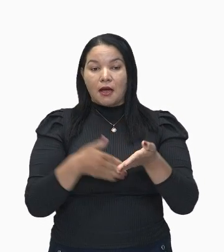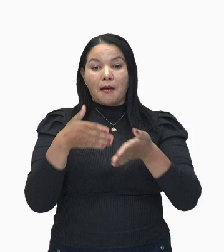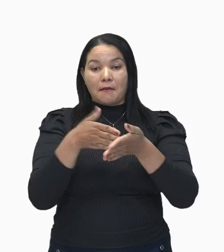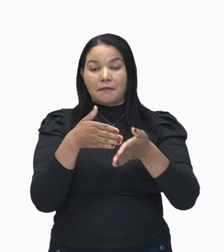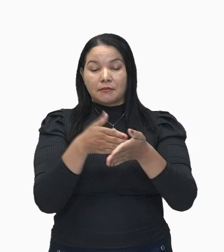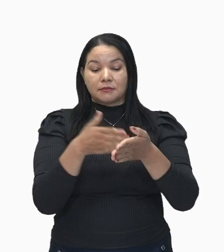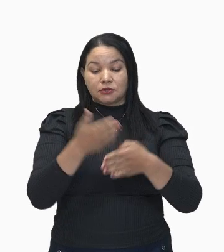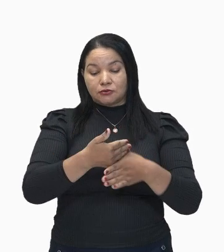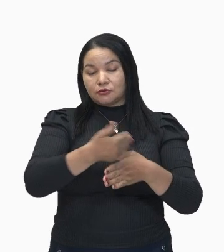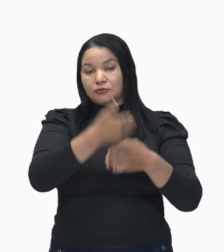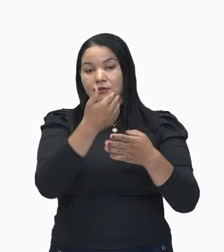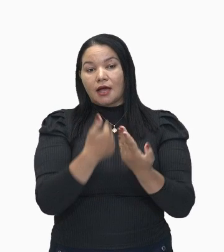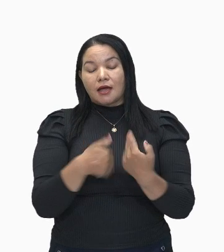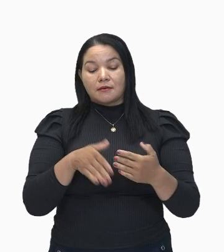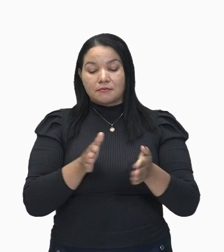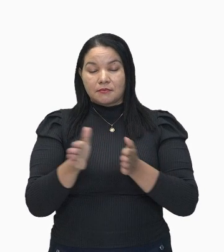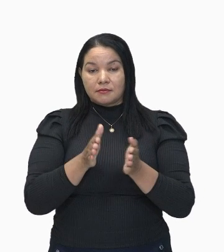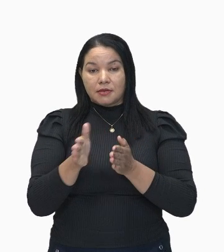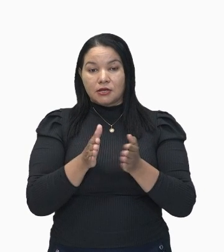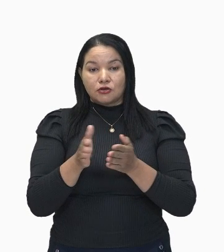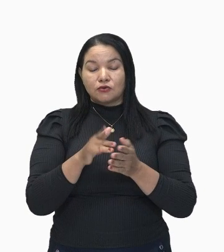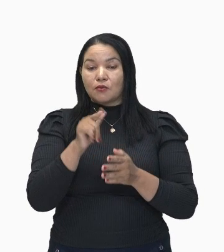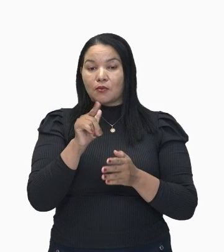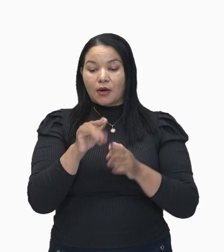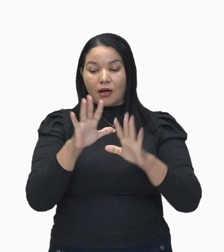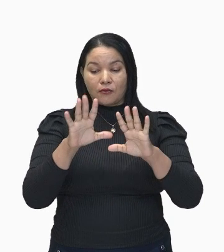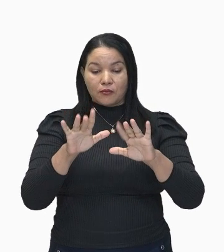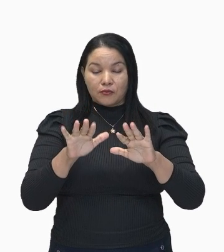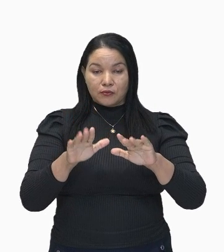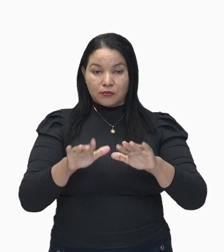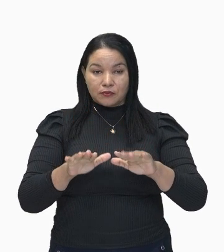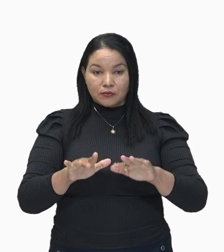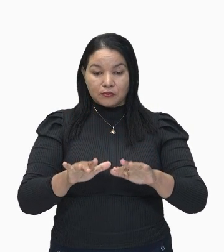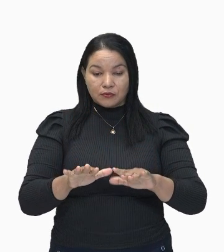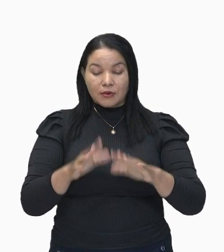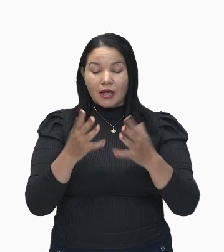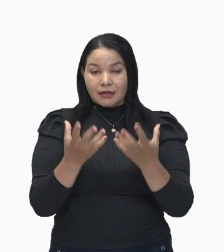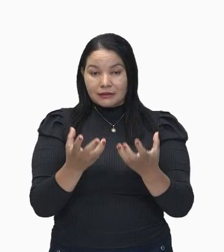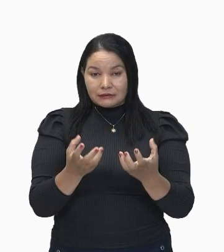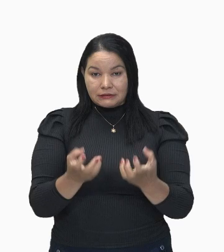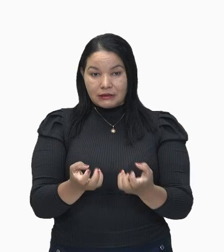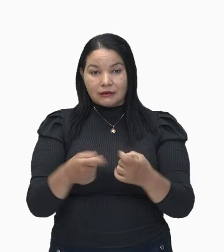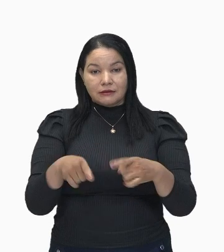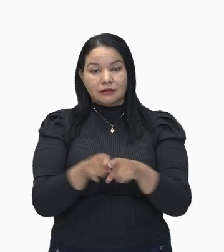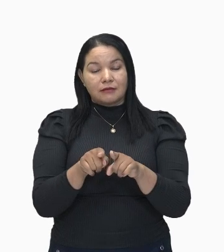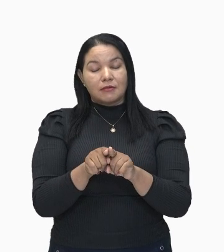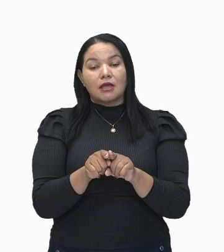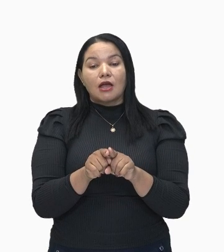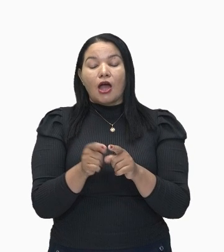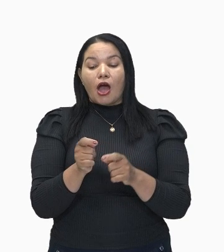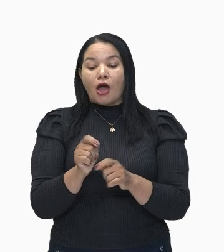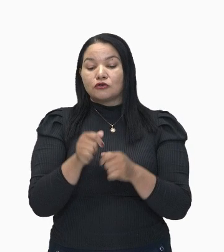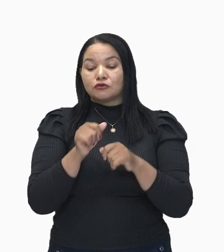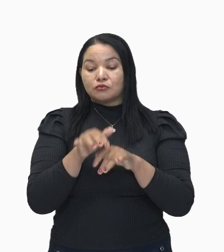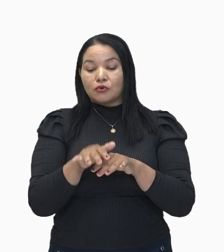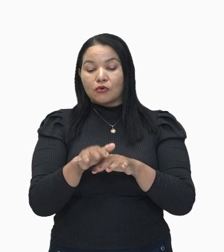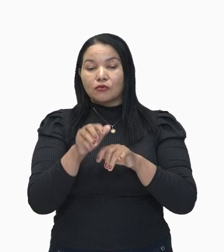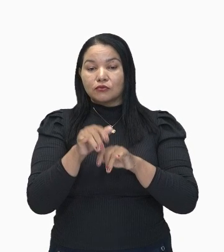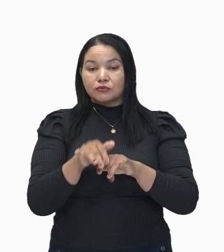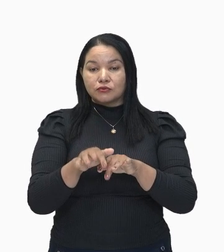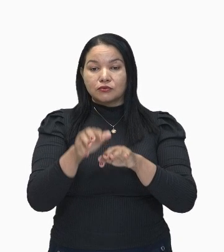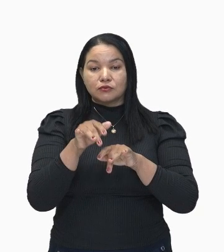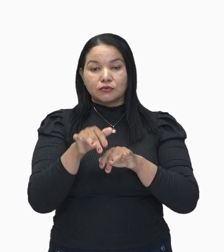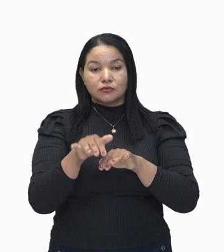nesse período, quando ocorre a estiagem, a seca, né, vai soltando aos poucos a água aí